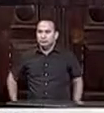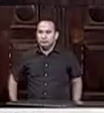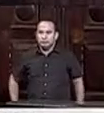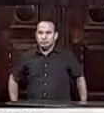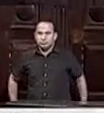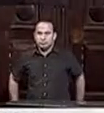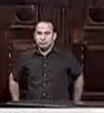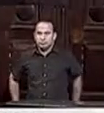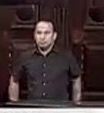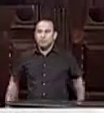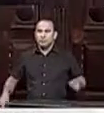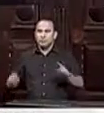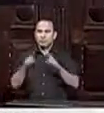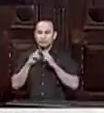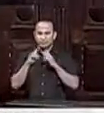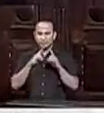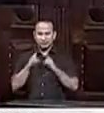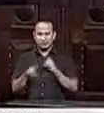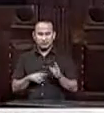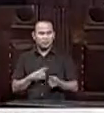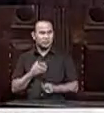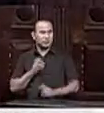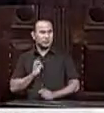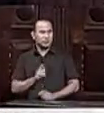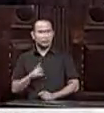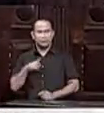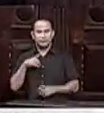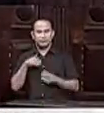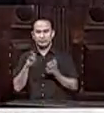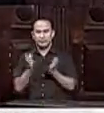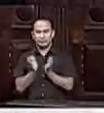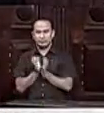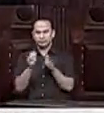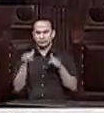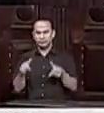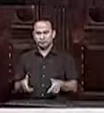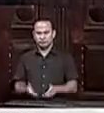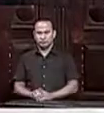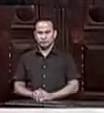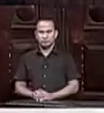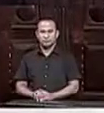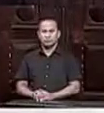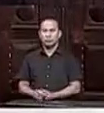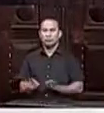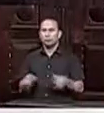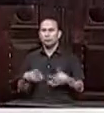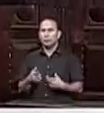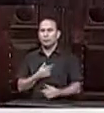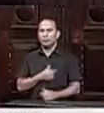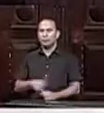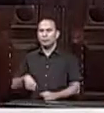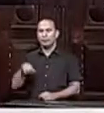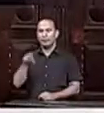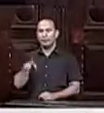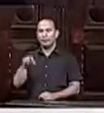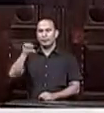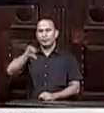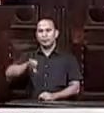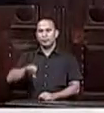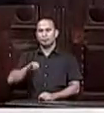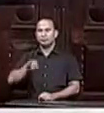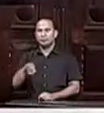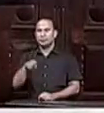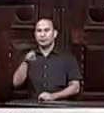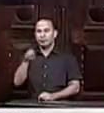Na discussão bizarra que teve aqui no plenário sobre que governo era pior, se era do